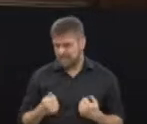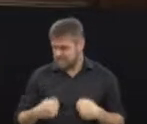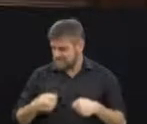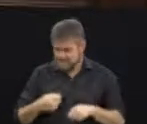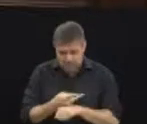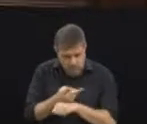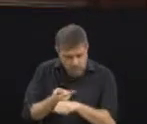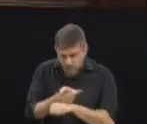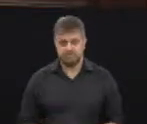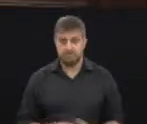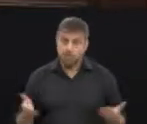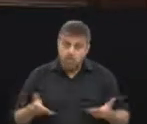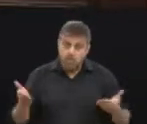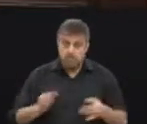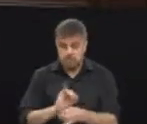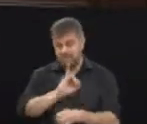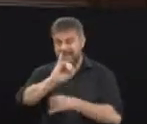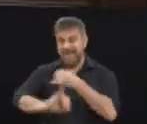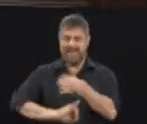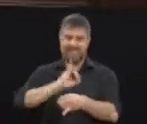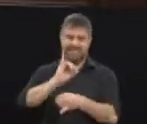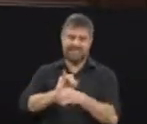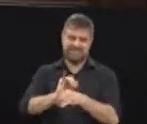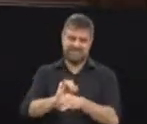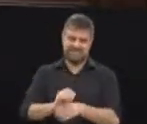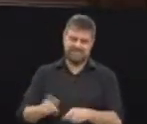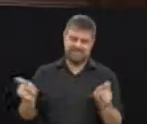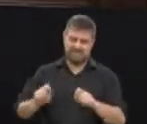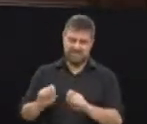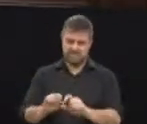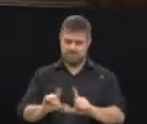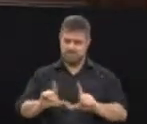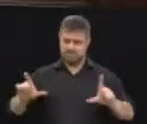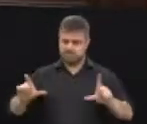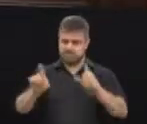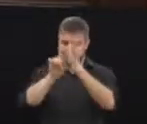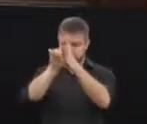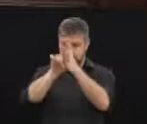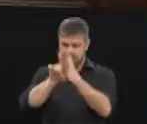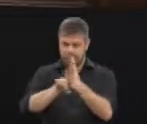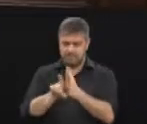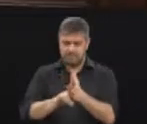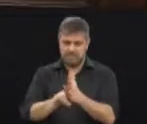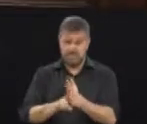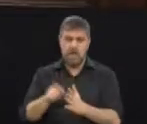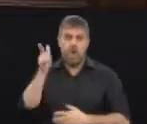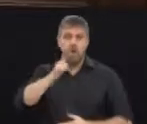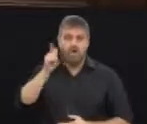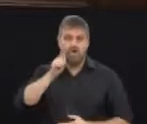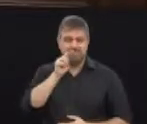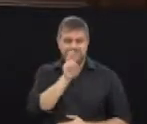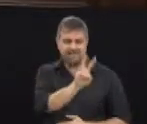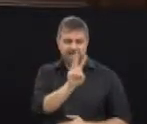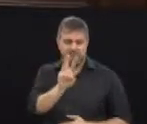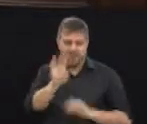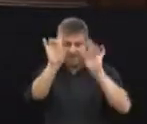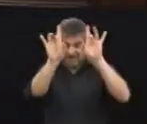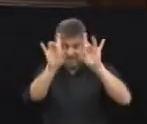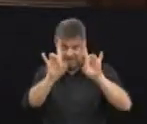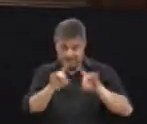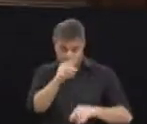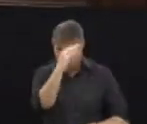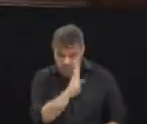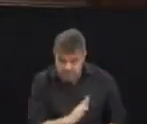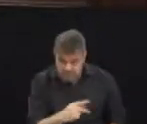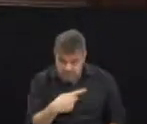tem procurado atualizar. Hoje também, com a internet, você tem acesso a sites específicos, não